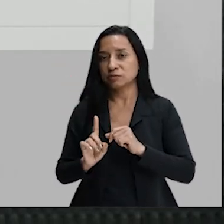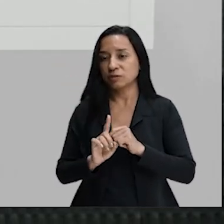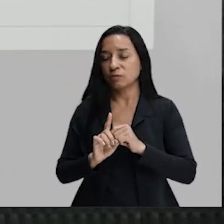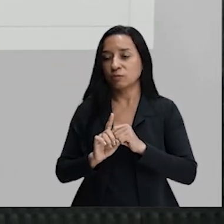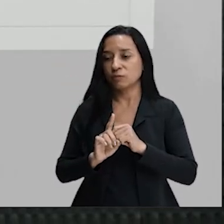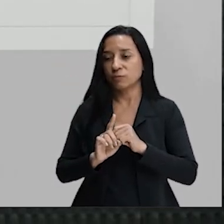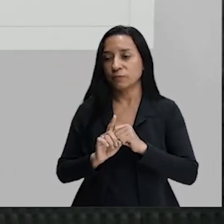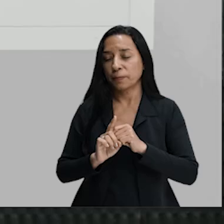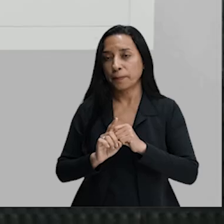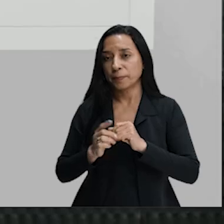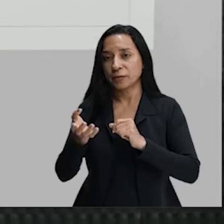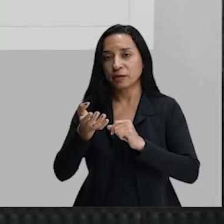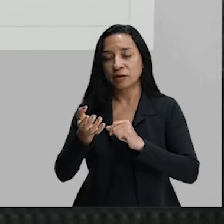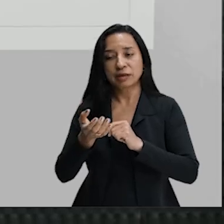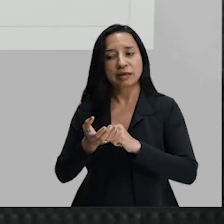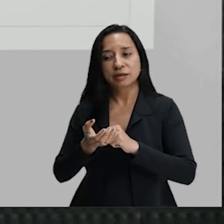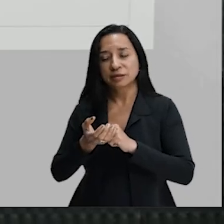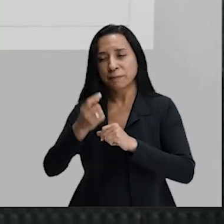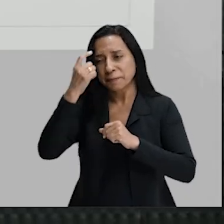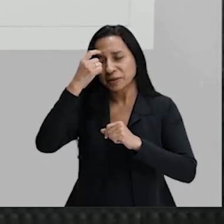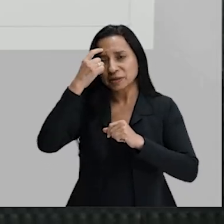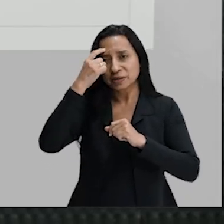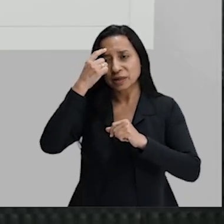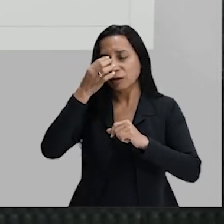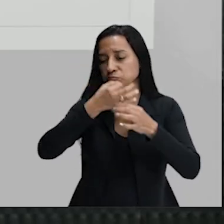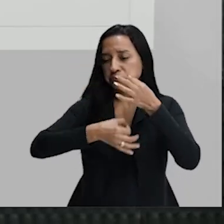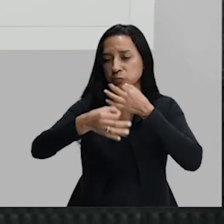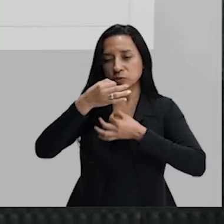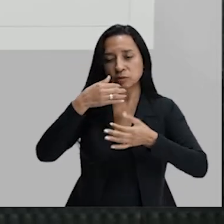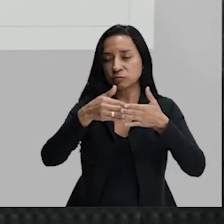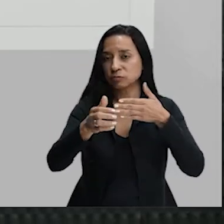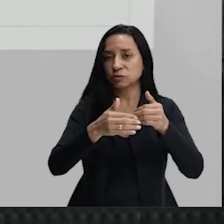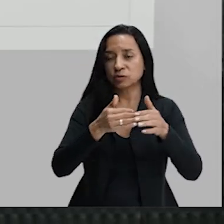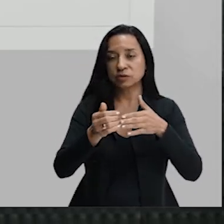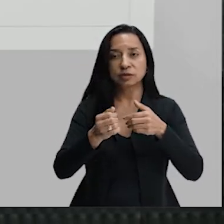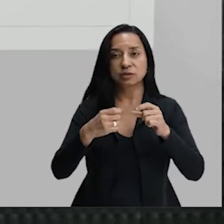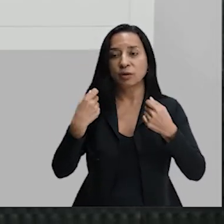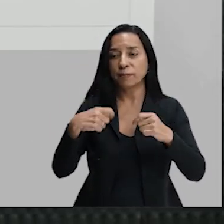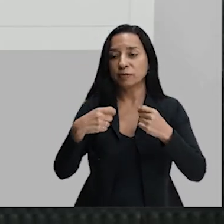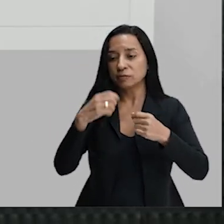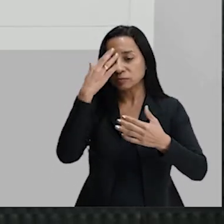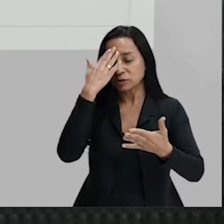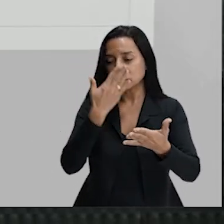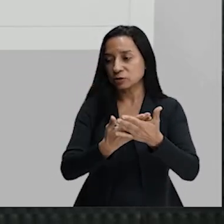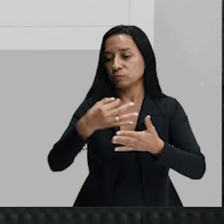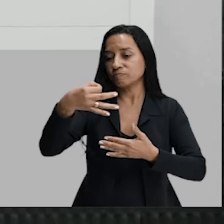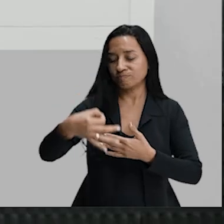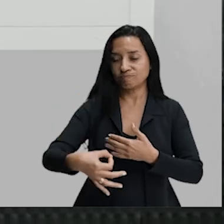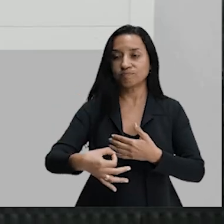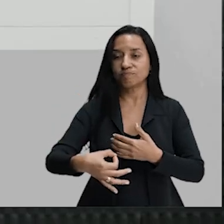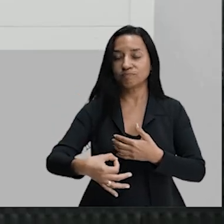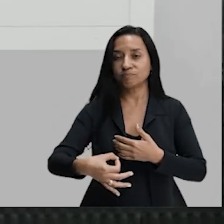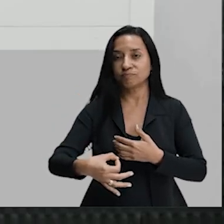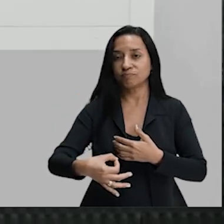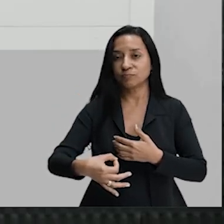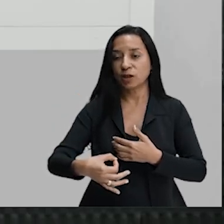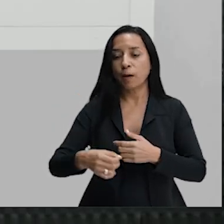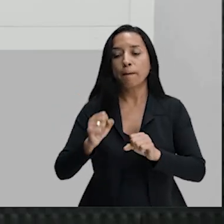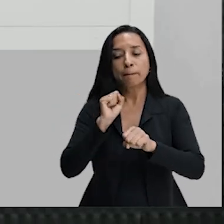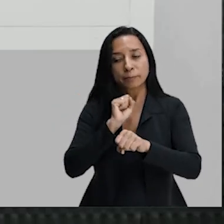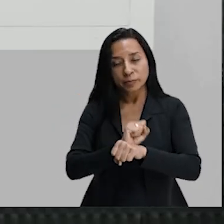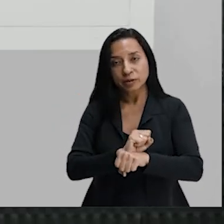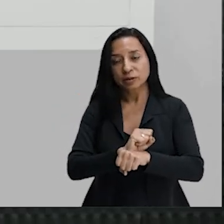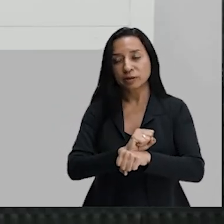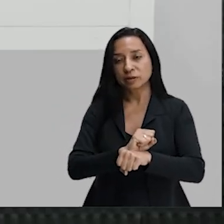disparar, falar, pensar da forma que querem, da forma que acham e que necessariamente acreditam que estão certas. Agora, parar um pouquinho